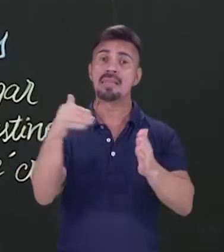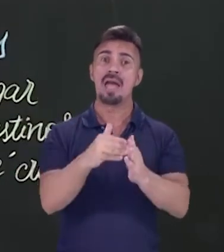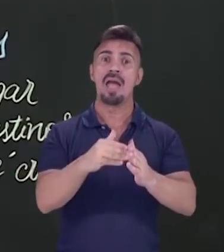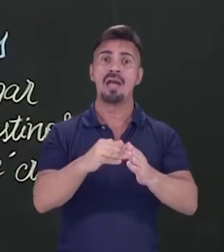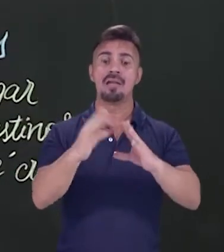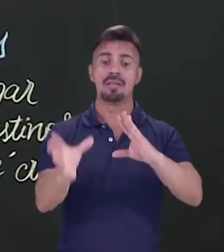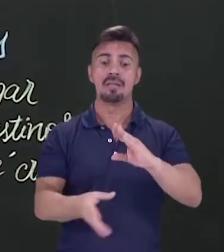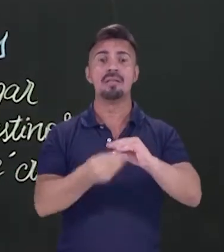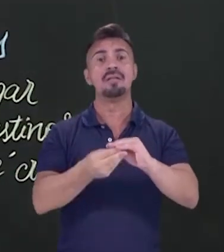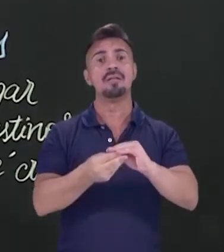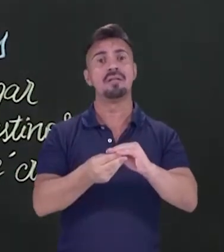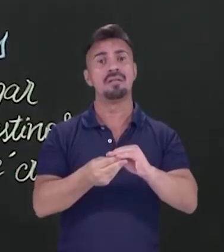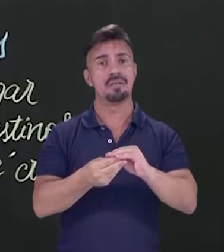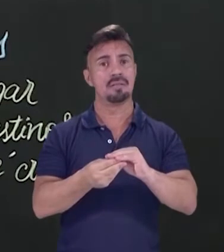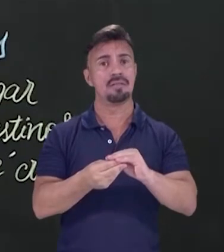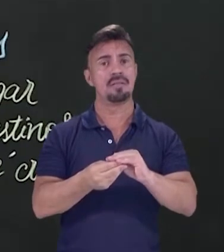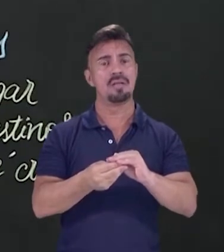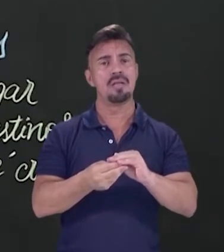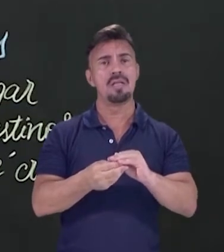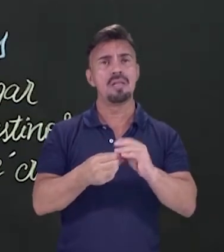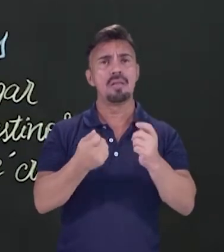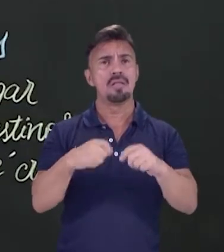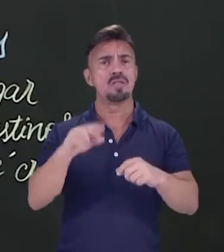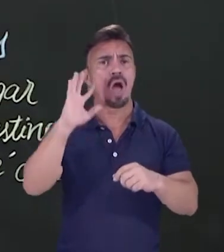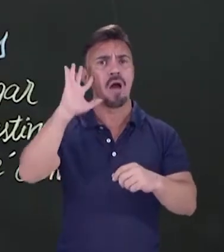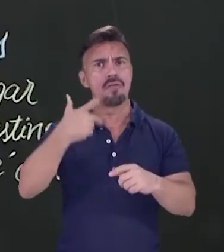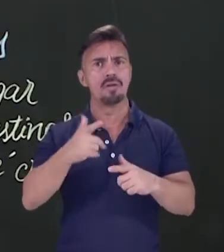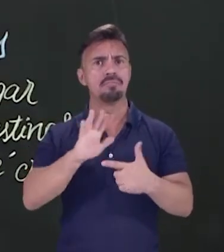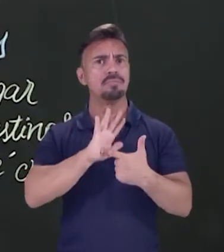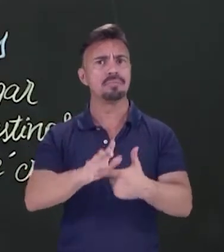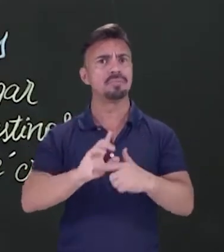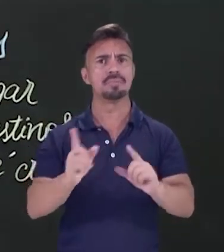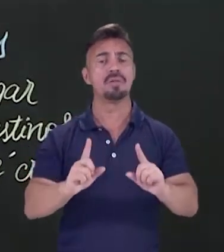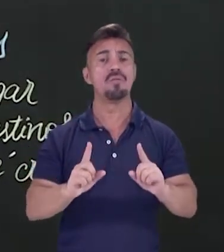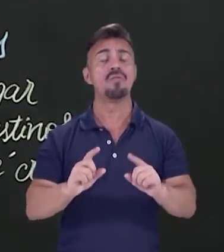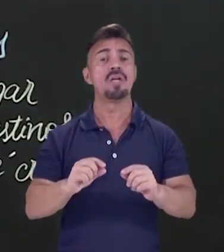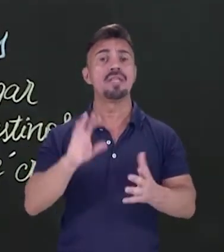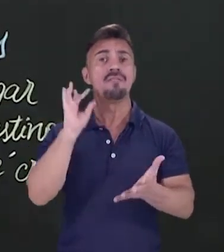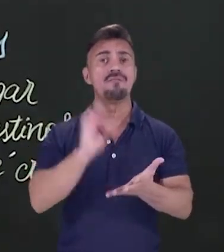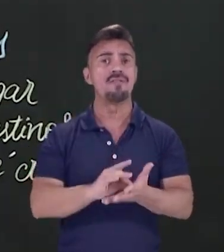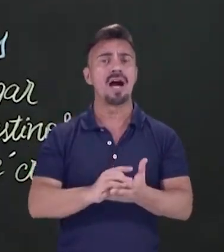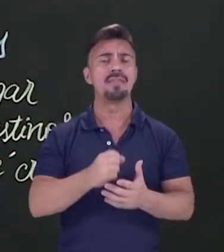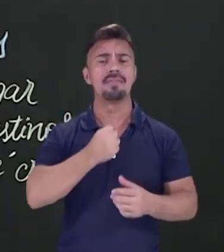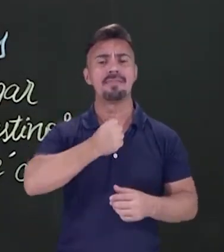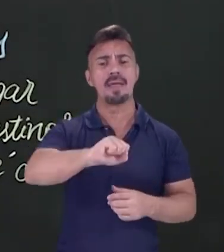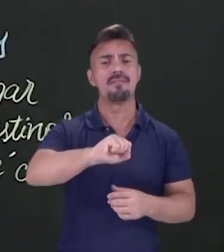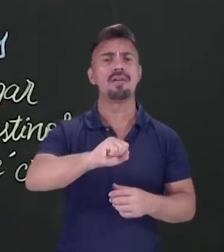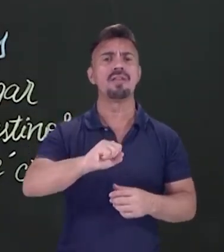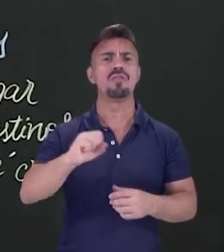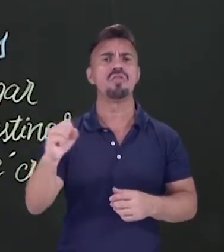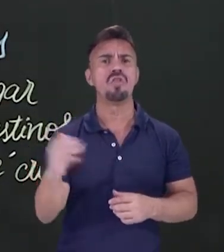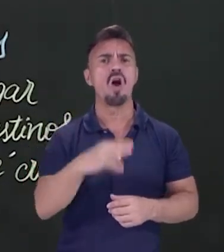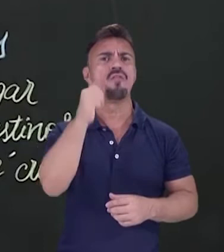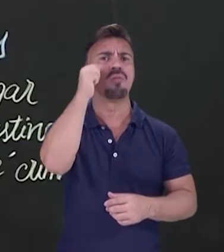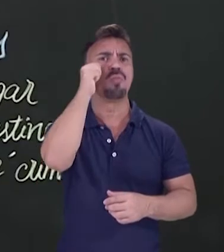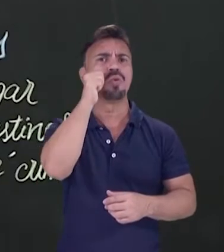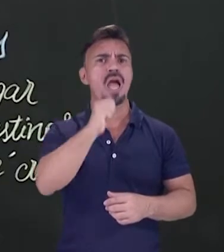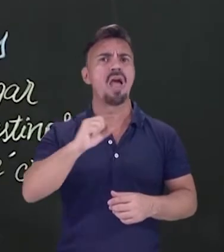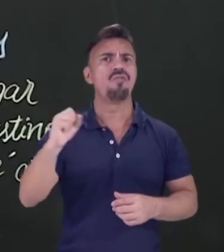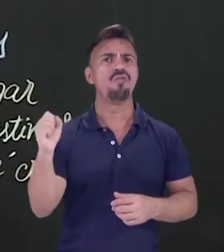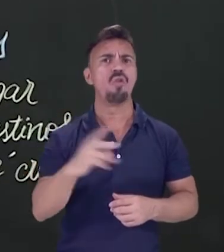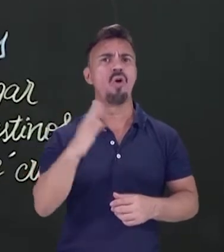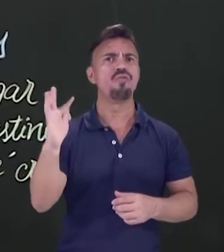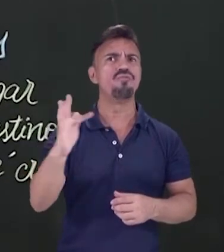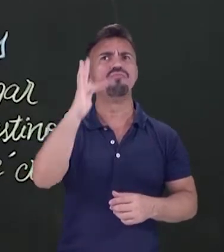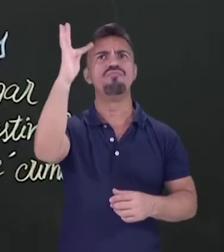conclusão e nem sempre apresentar uma solução nesse caso, mas mostrar por quê. De fato, que eu estou defendendo que existem novas mulheres e novos destinos.